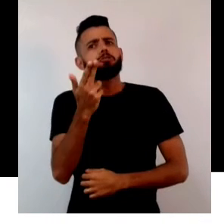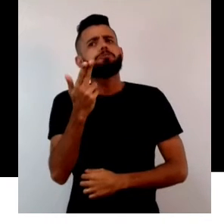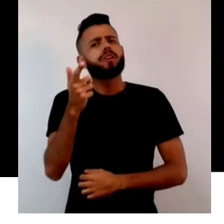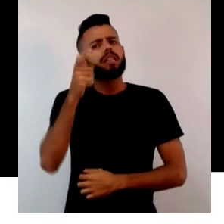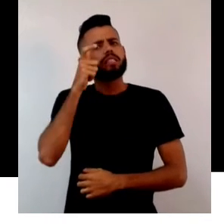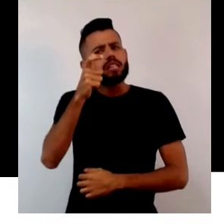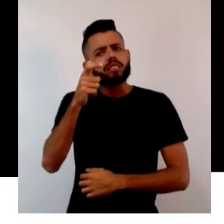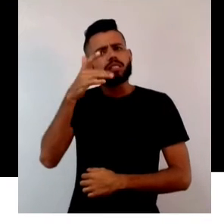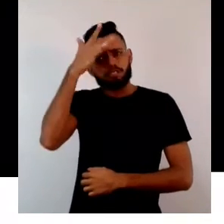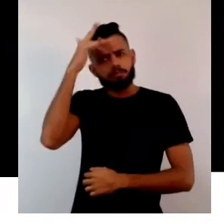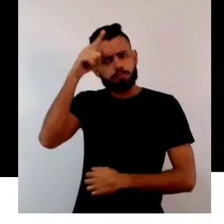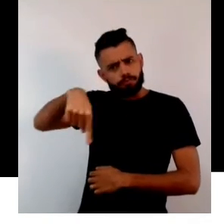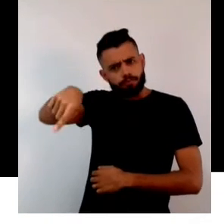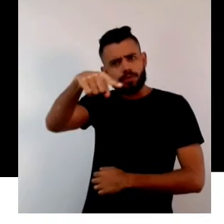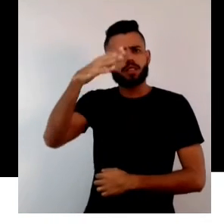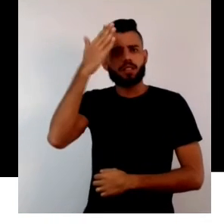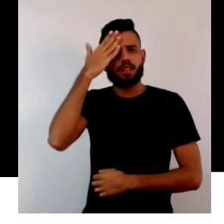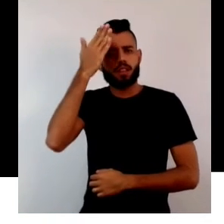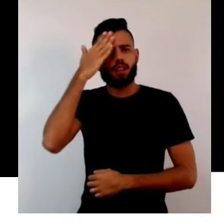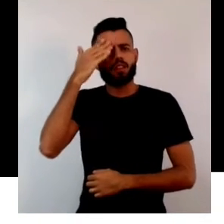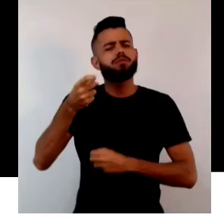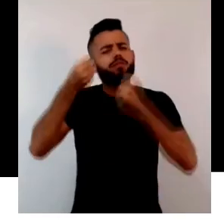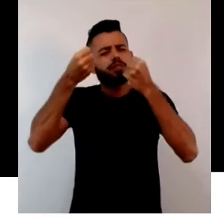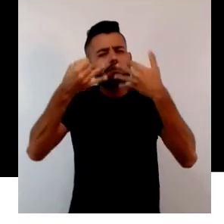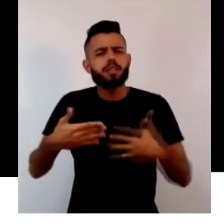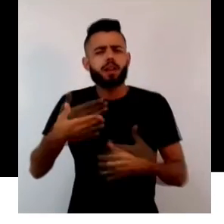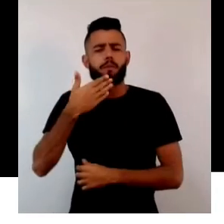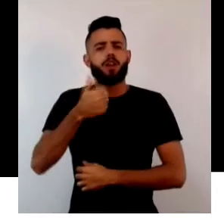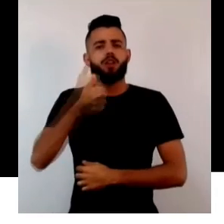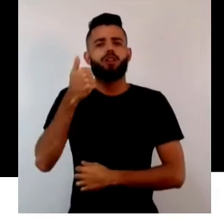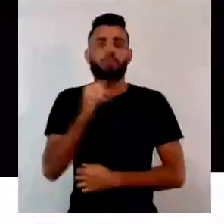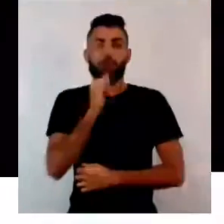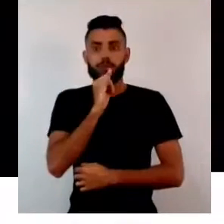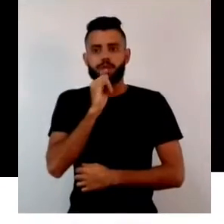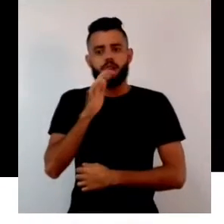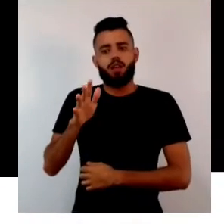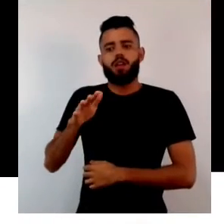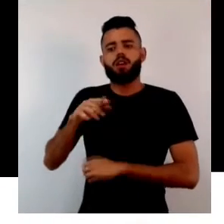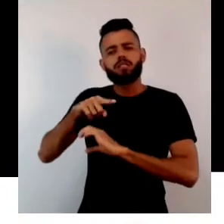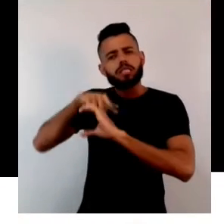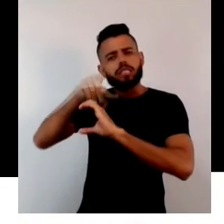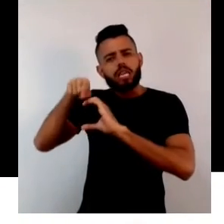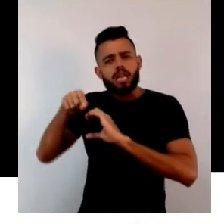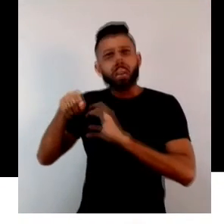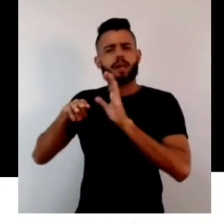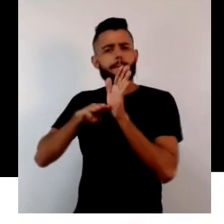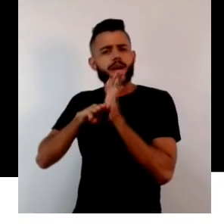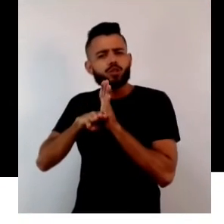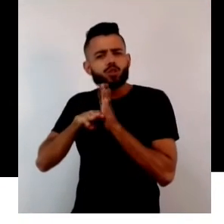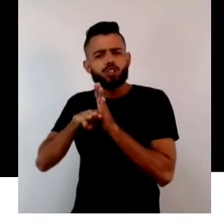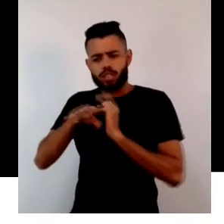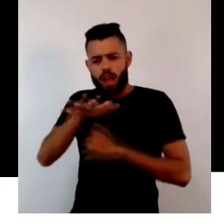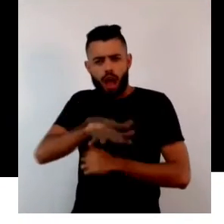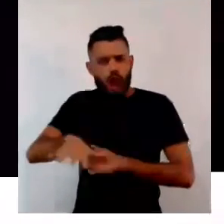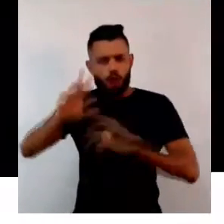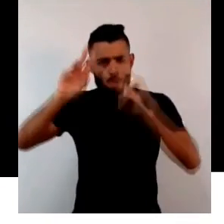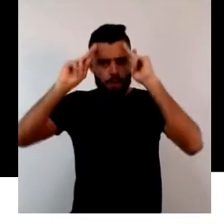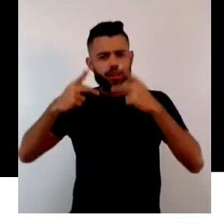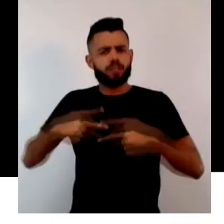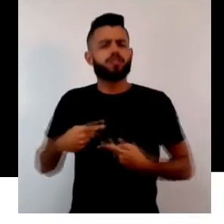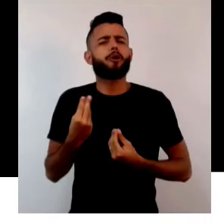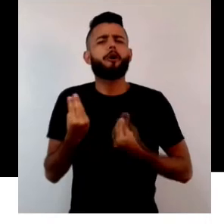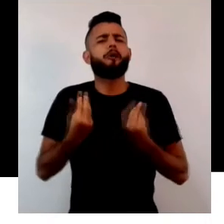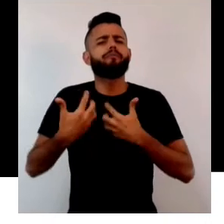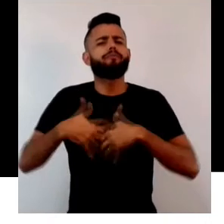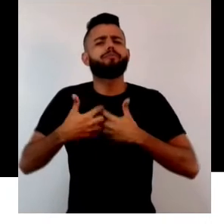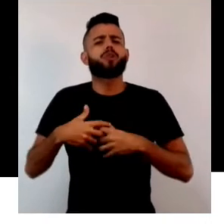até um pouquinho mais, como é que funciona essa ciência, né, essas metodologias dentro da área de humanas, porque a gente está defendendo aqui o nosso ponto de